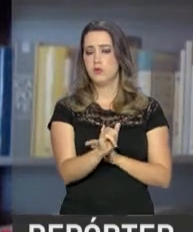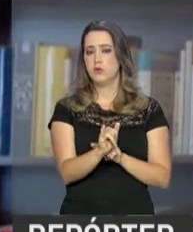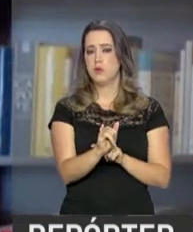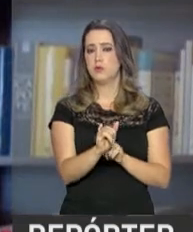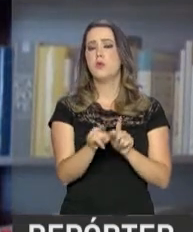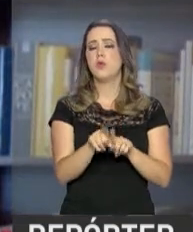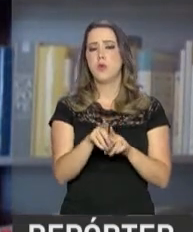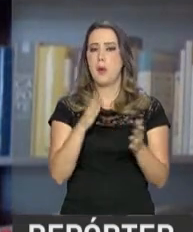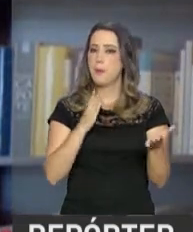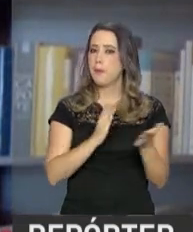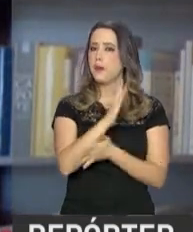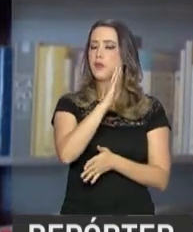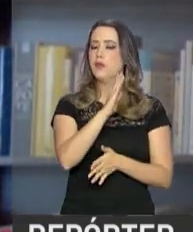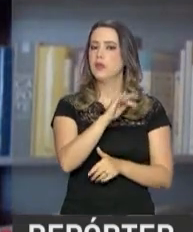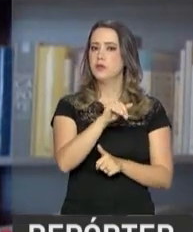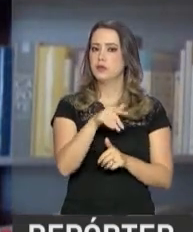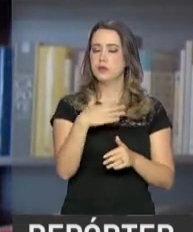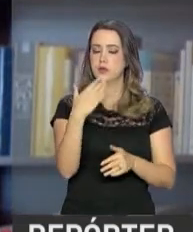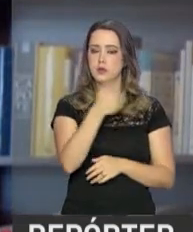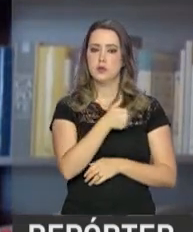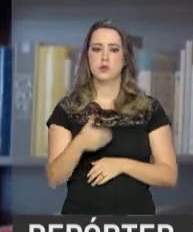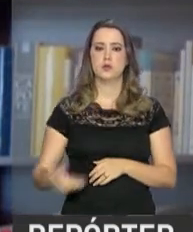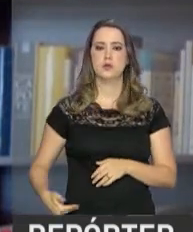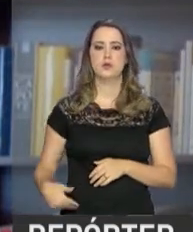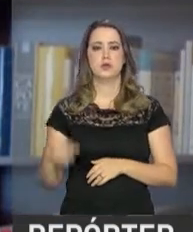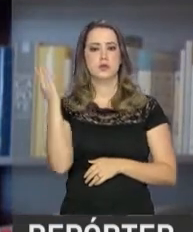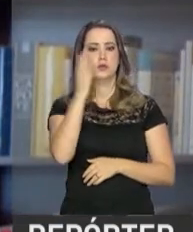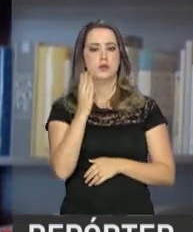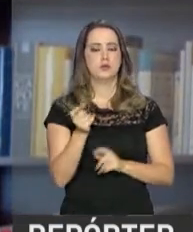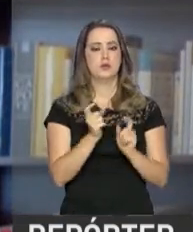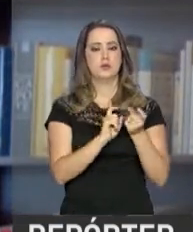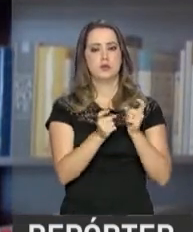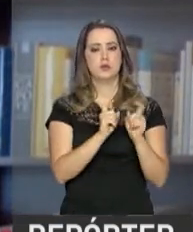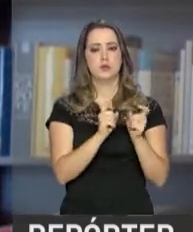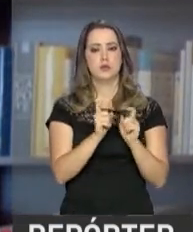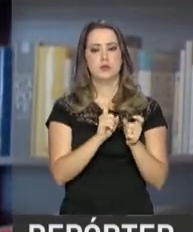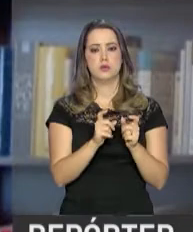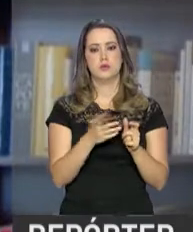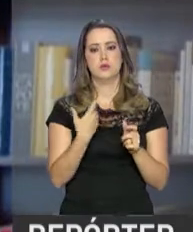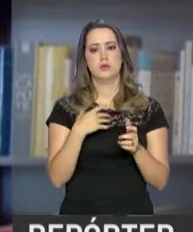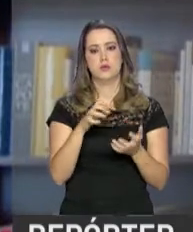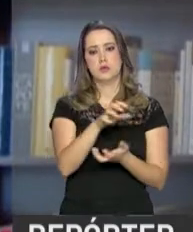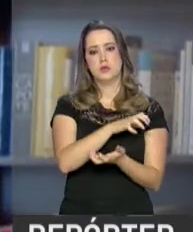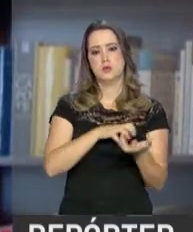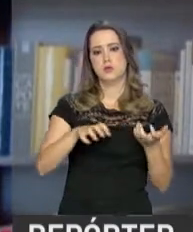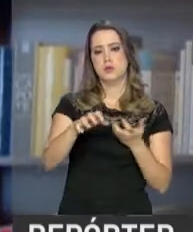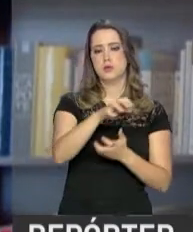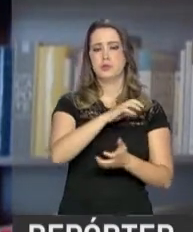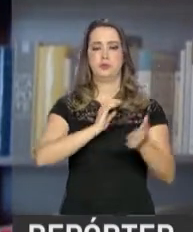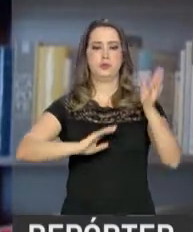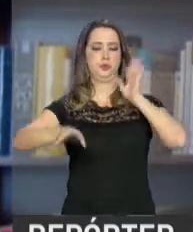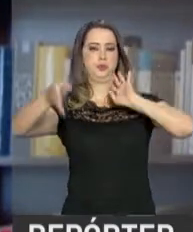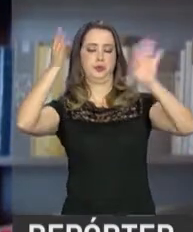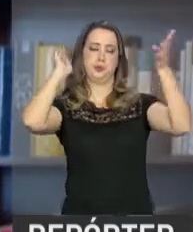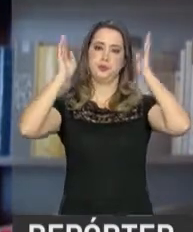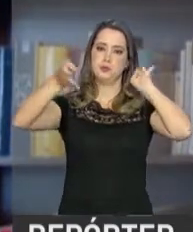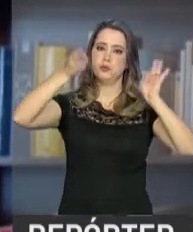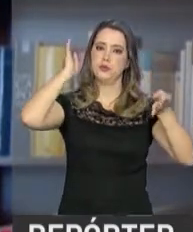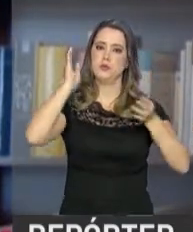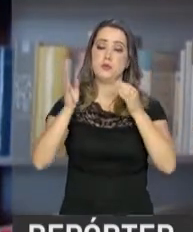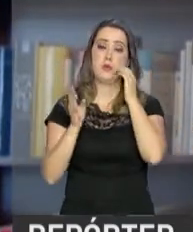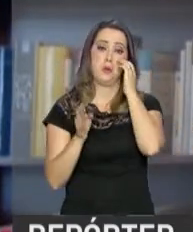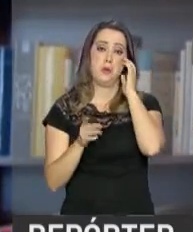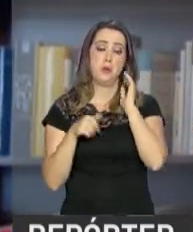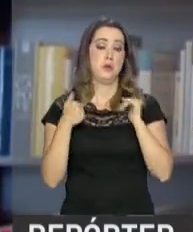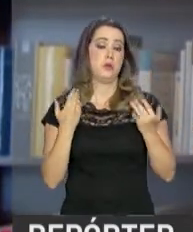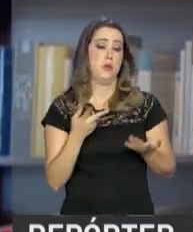Internacional aprova a condução do governo brasileiro na gestão da questão da greve dos caminhoneiros. E falando sobre greve